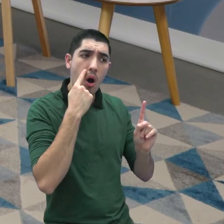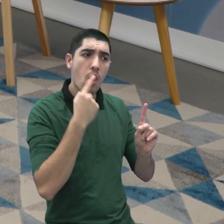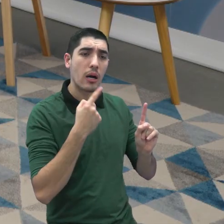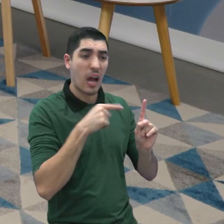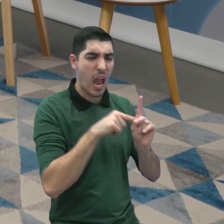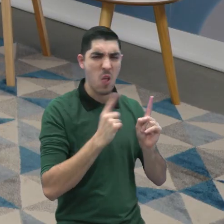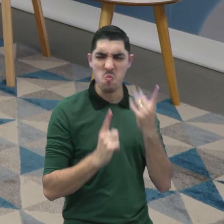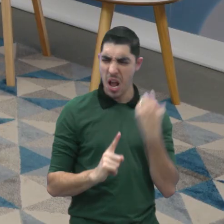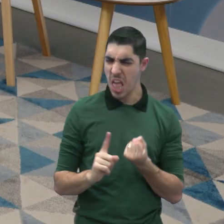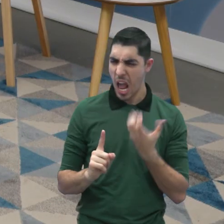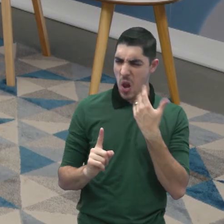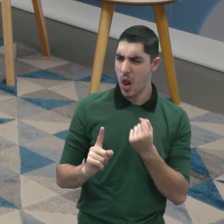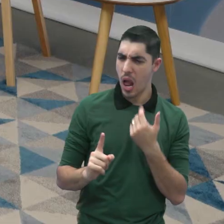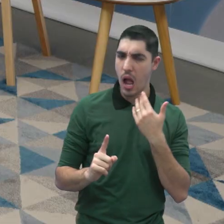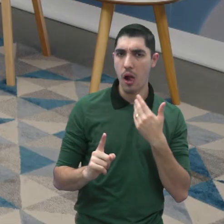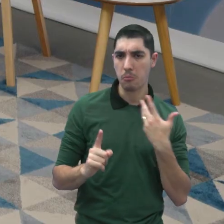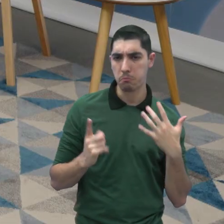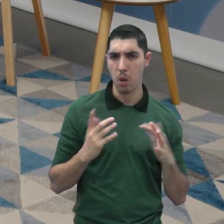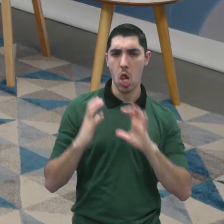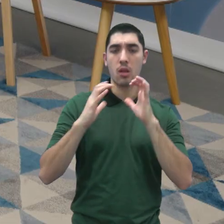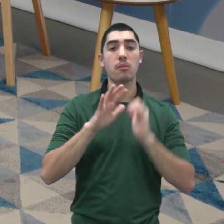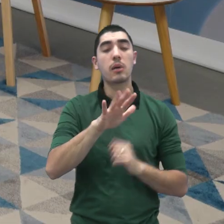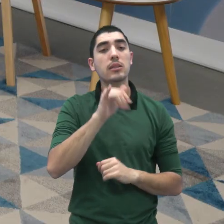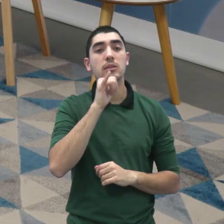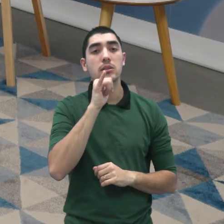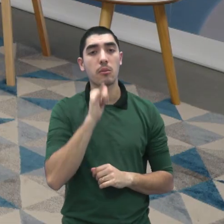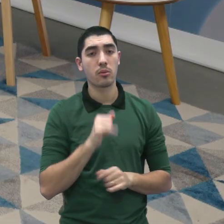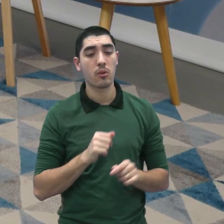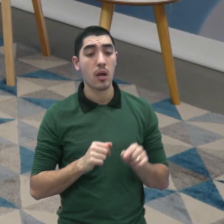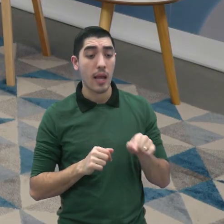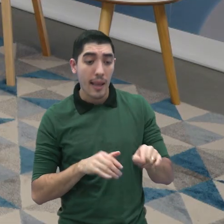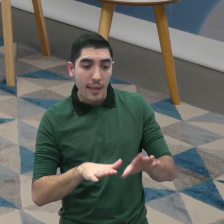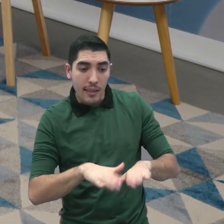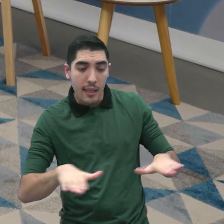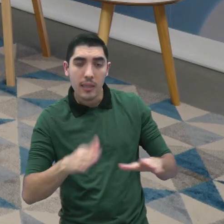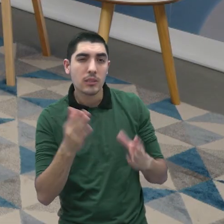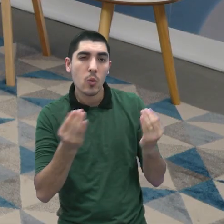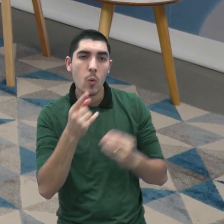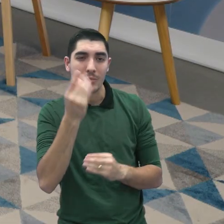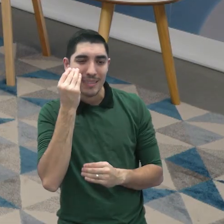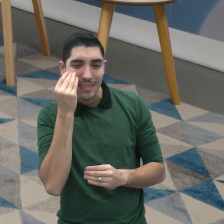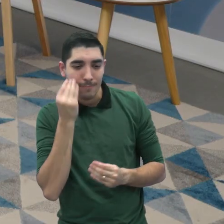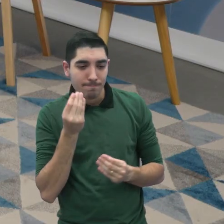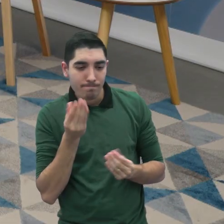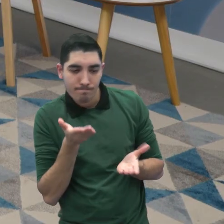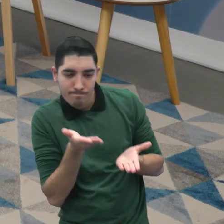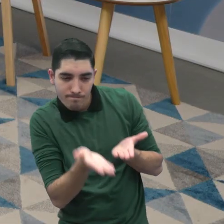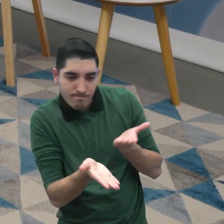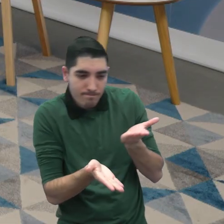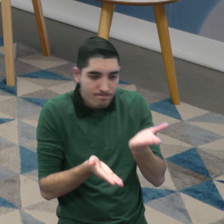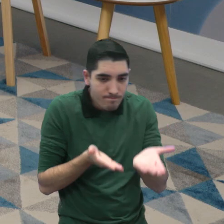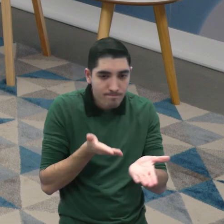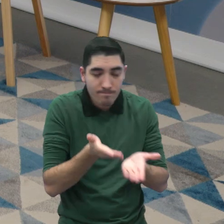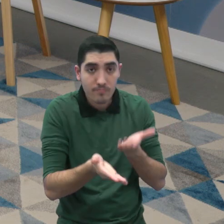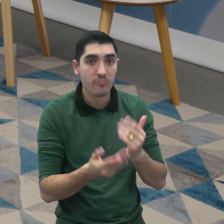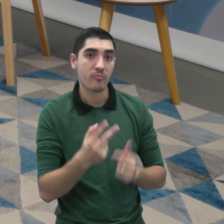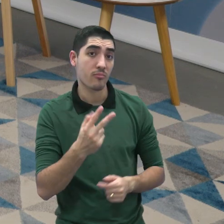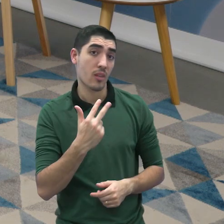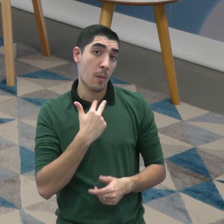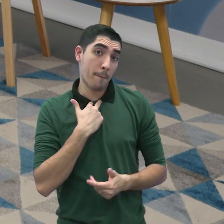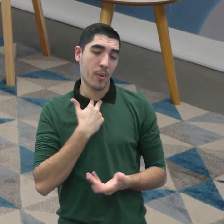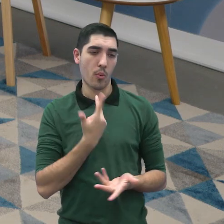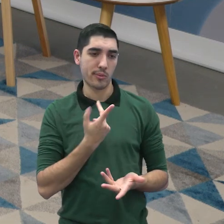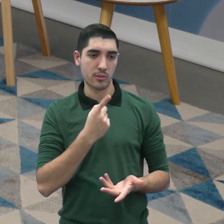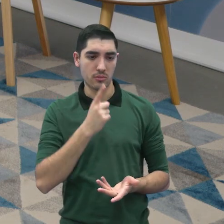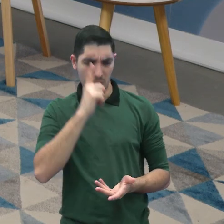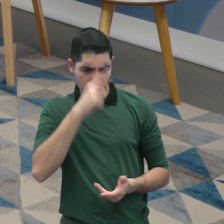vezes não aceita. Como ser, no caso das crianças, muitas vezes você tem de ser mais lúdico, como conversar, né? Porque também não dá para falar,